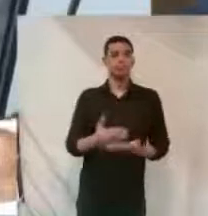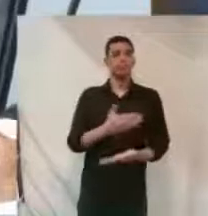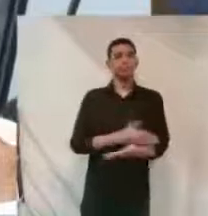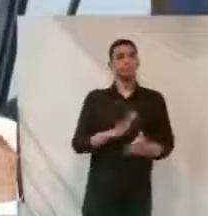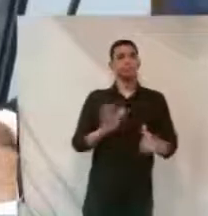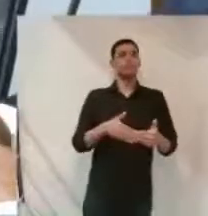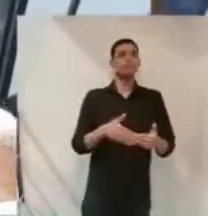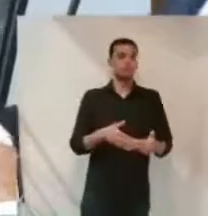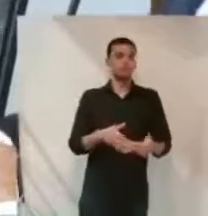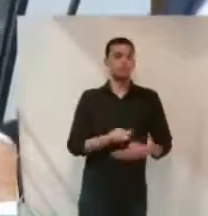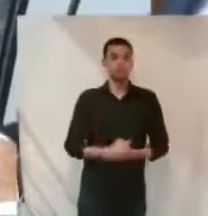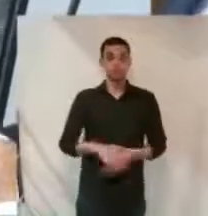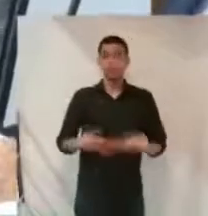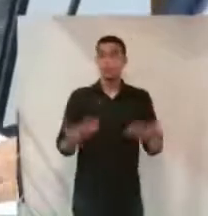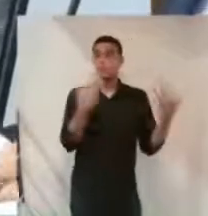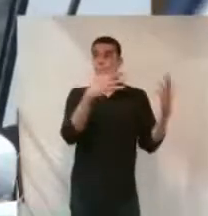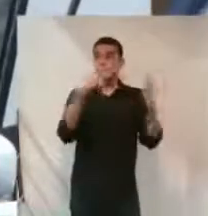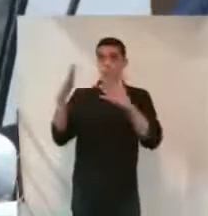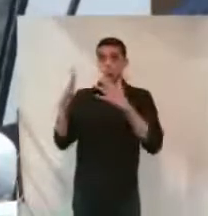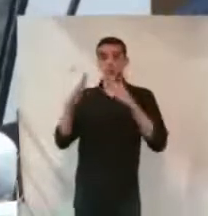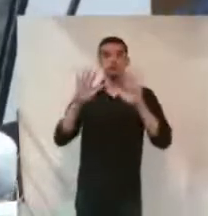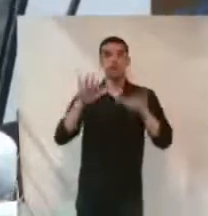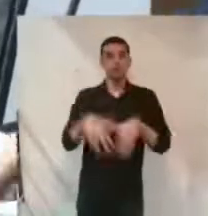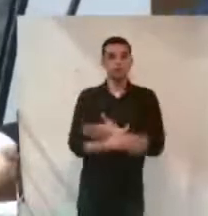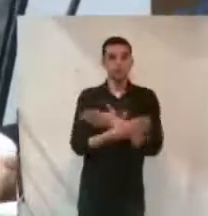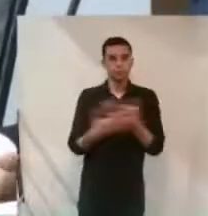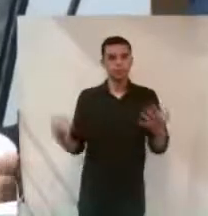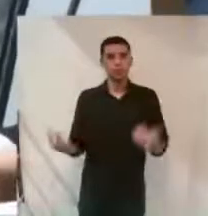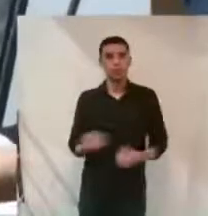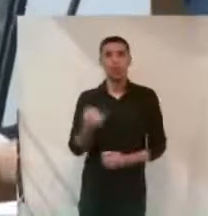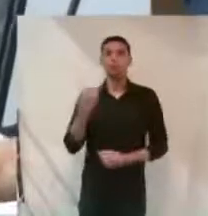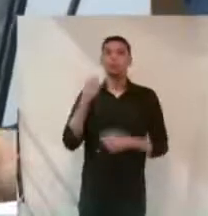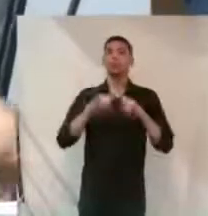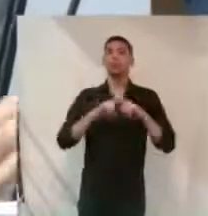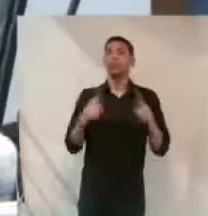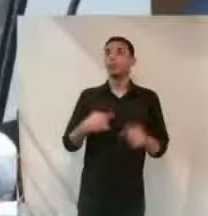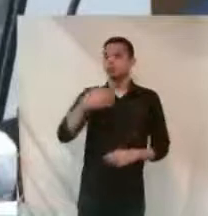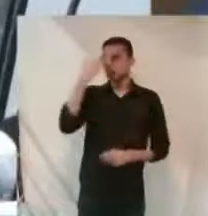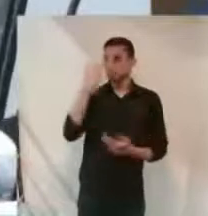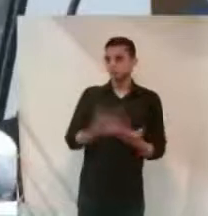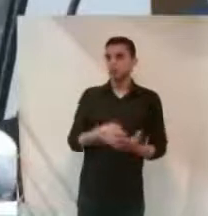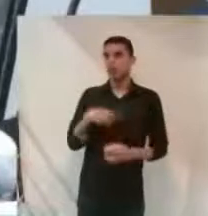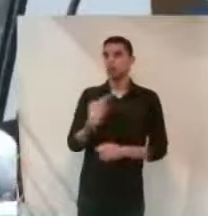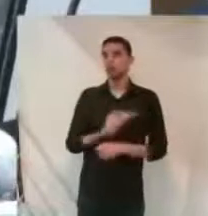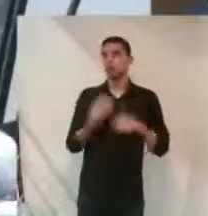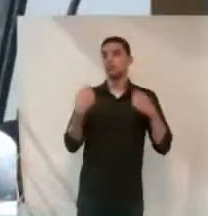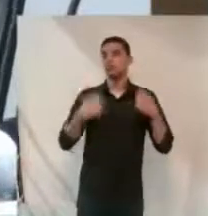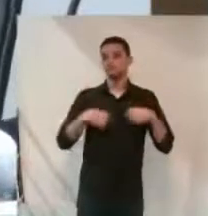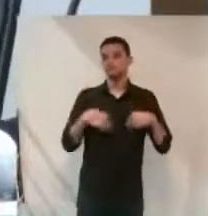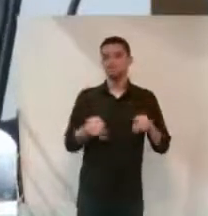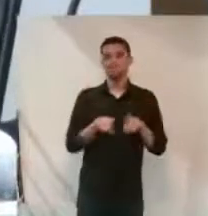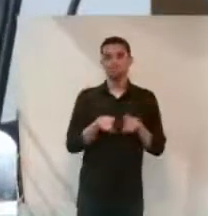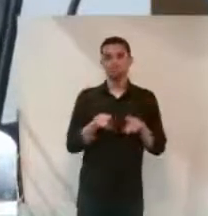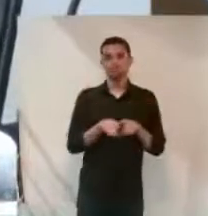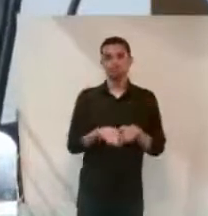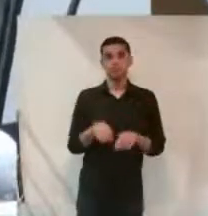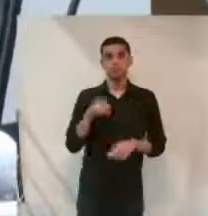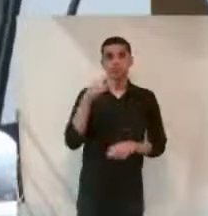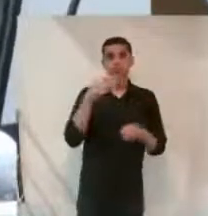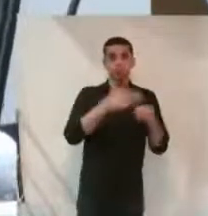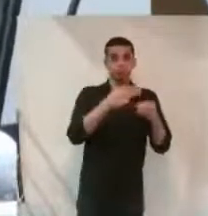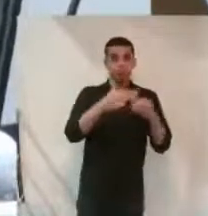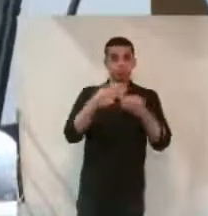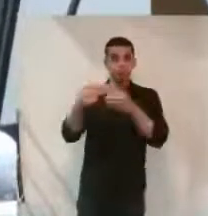é super importante, mas eu acho que a gente tem que também ir lá nos municípios e mexer também, não deixar a coisa... Sabe aquela